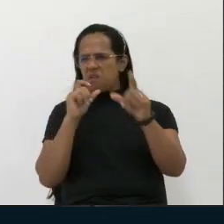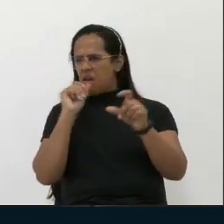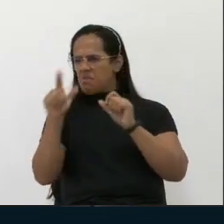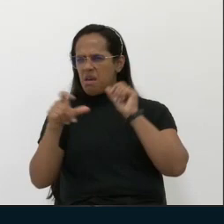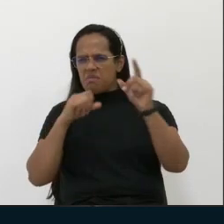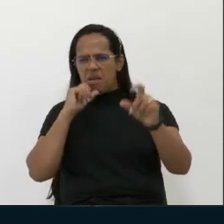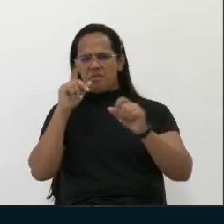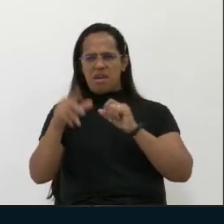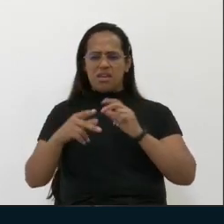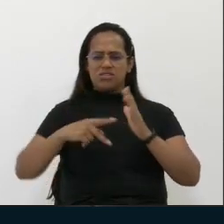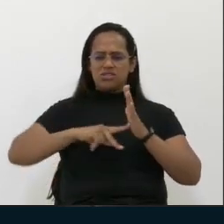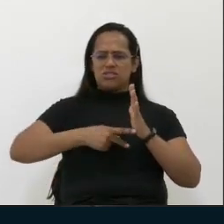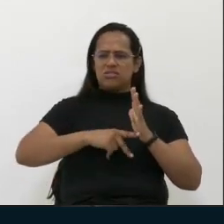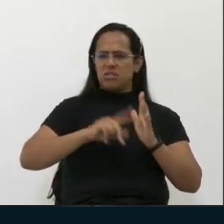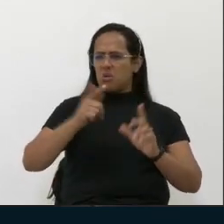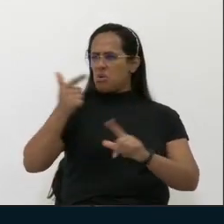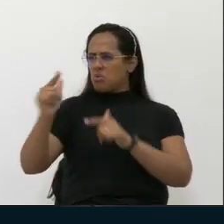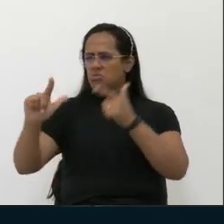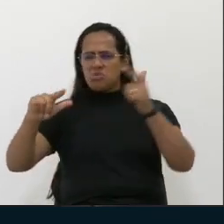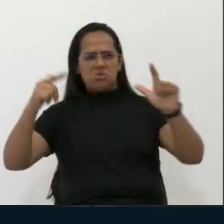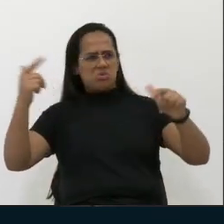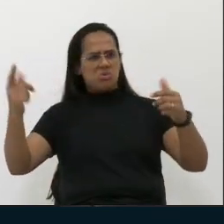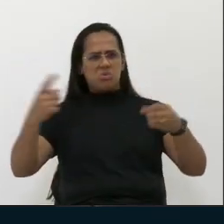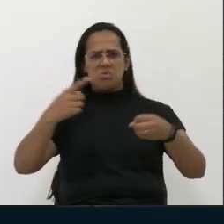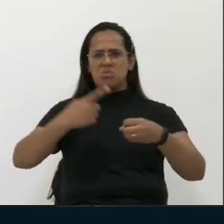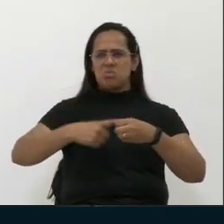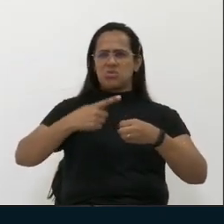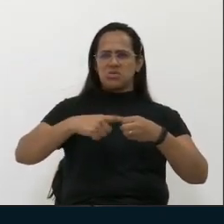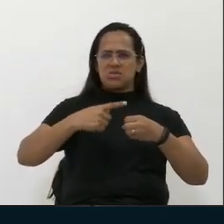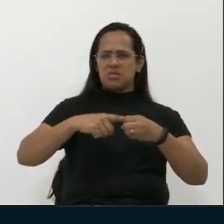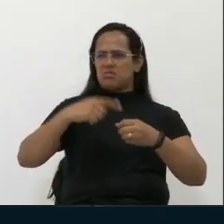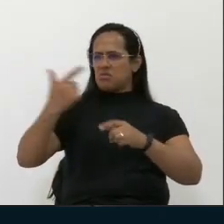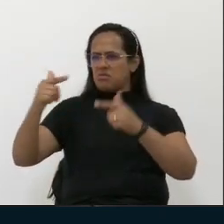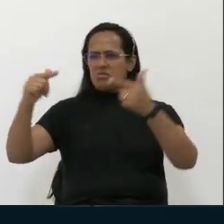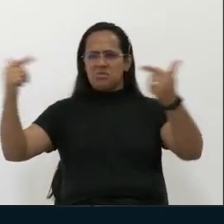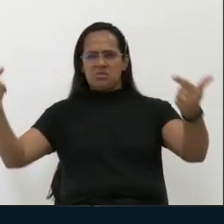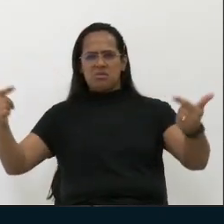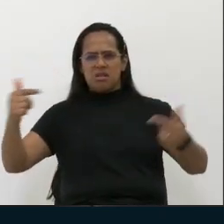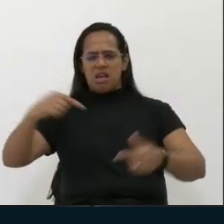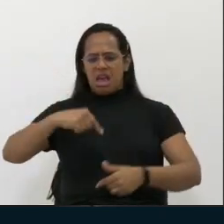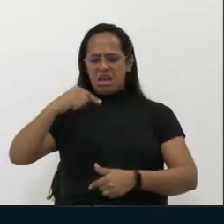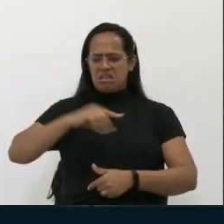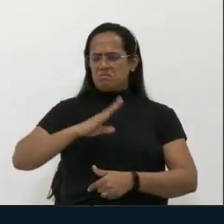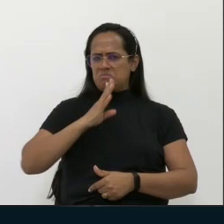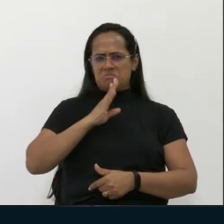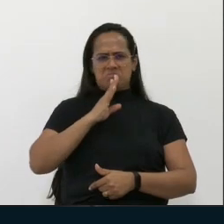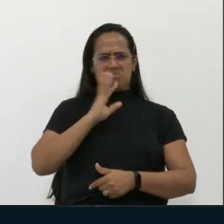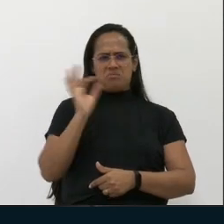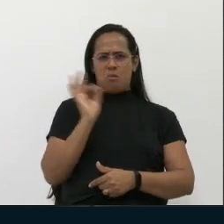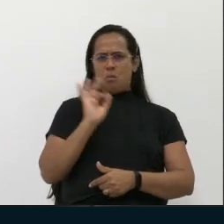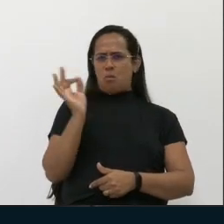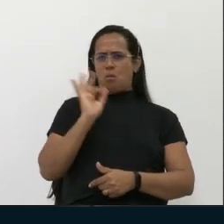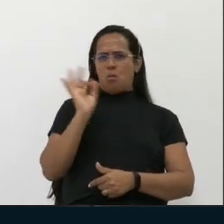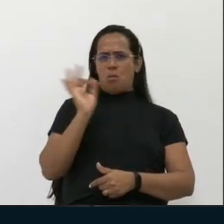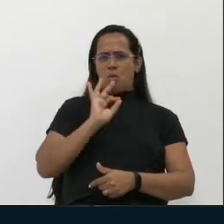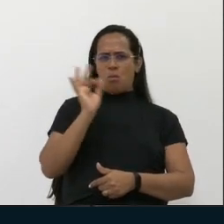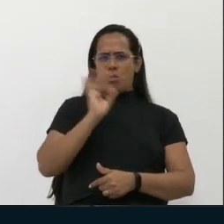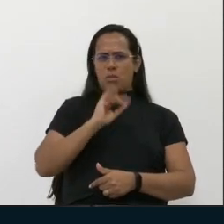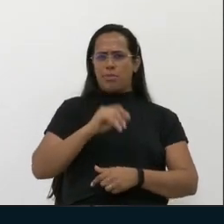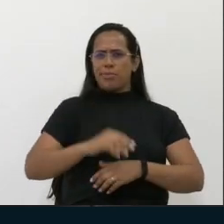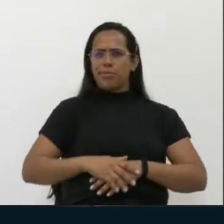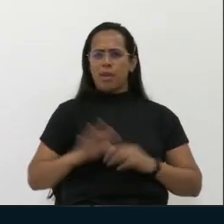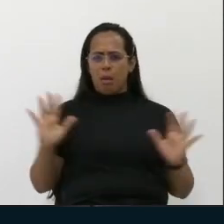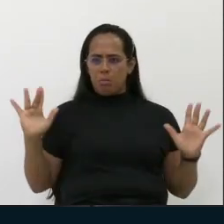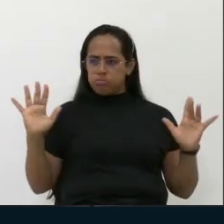sindicalistas que vieram lá de outros municípios, protestaram aqui em Guarulhos, nem conhecia a Câmara Municipal. Mas é